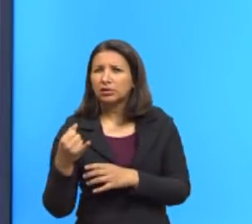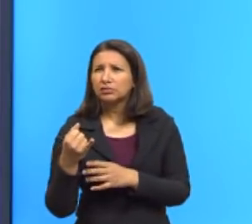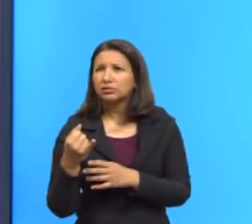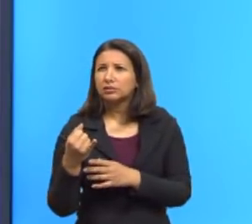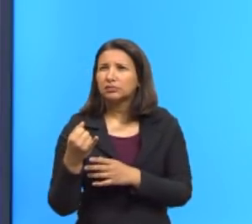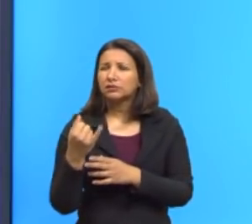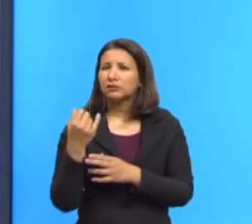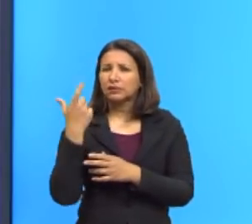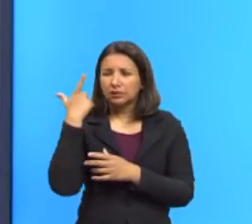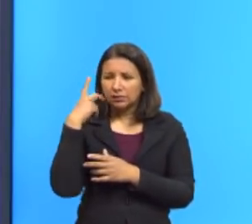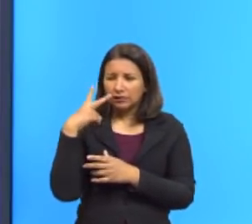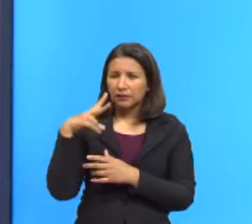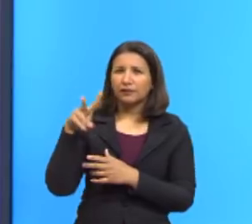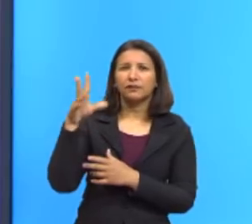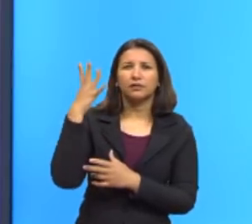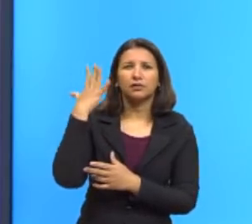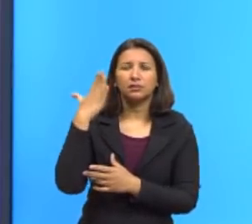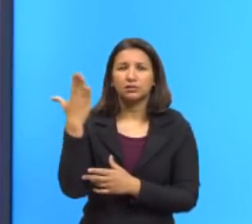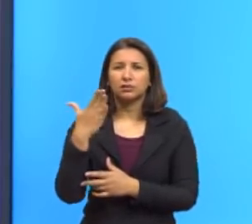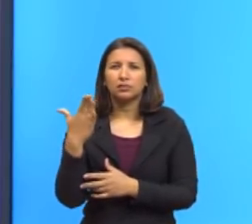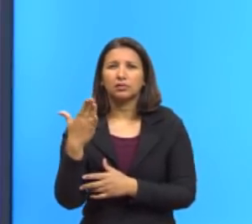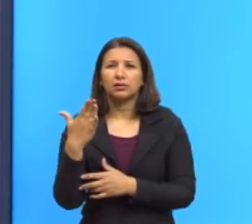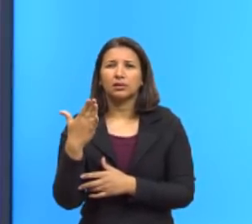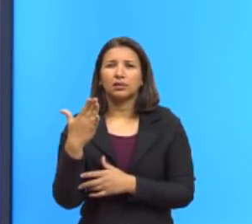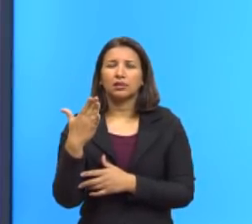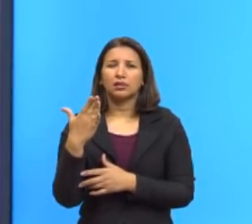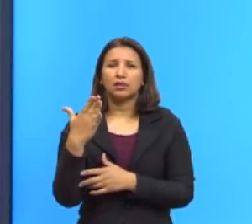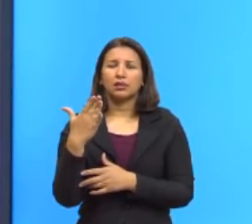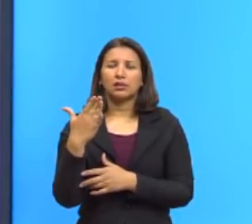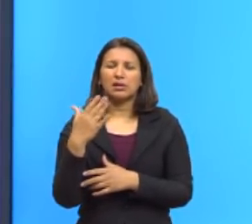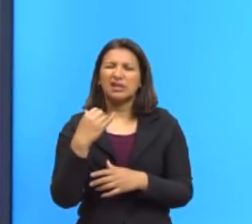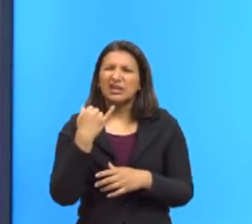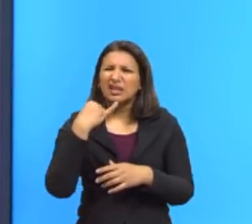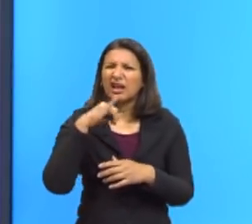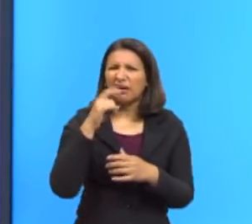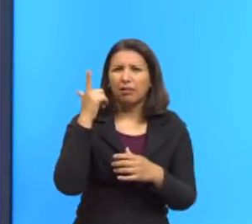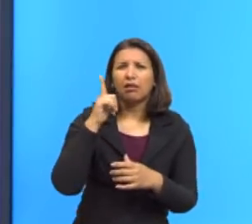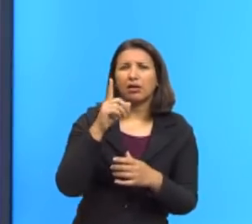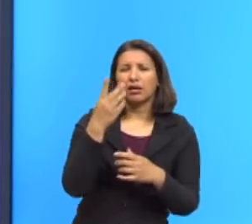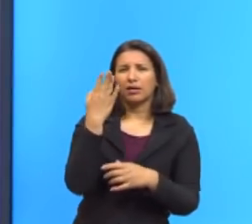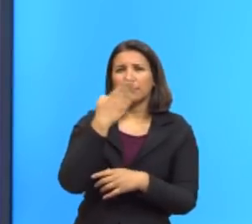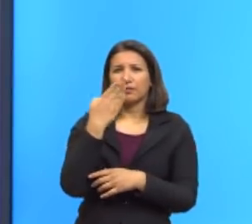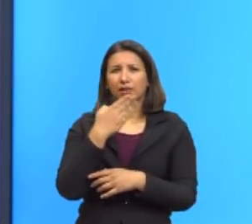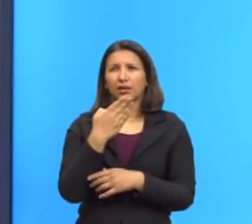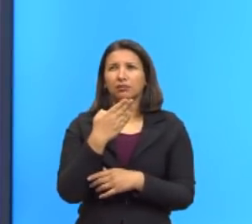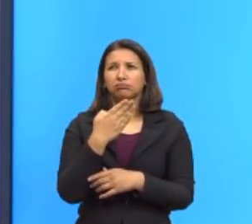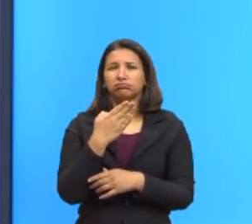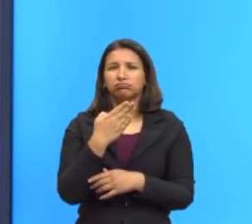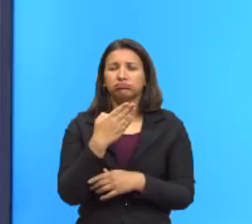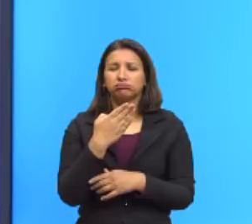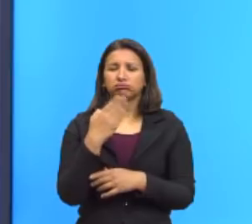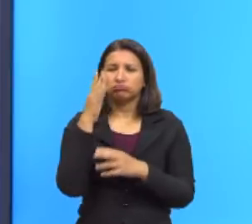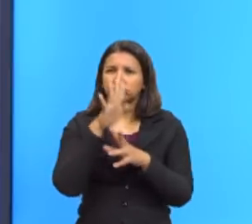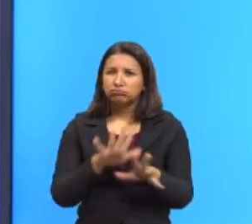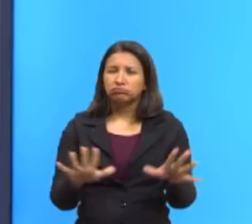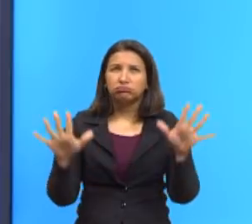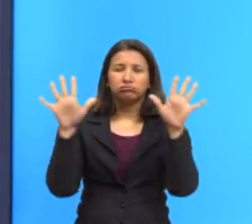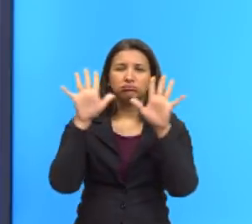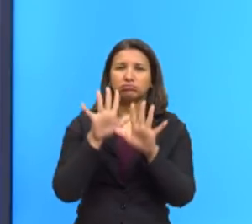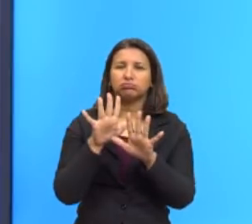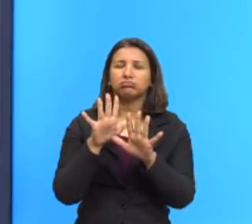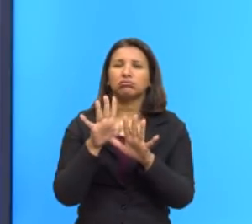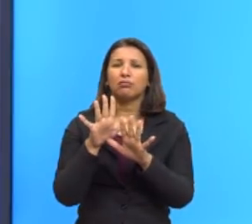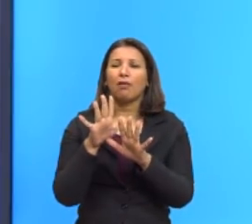objeto conseguirá se enxergar, se for alguém que esteja ali sobre o objeto, onde ele será visível? Será visível aqui. Ah, mas como é